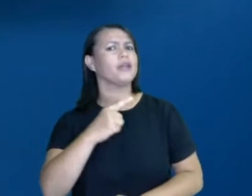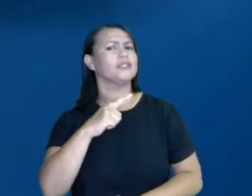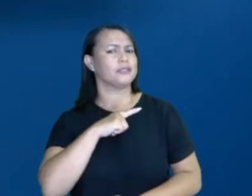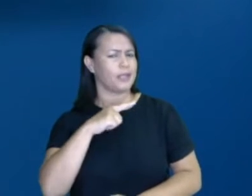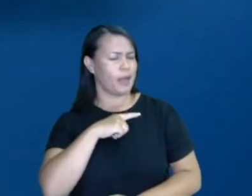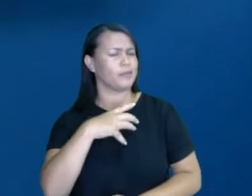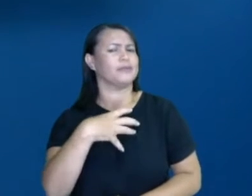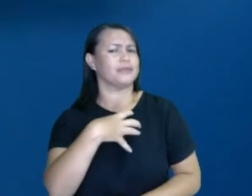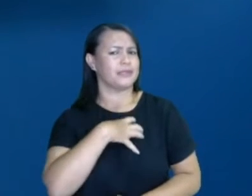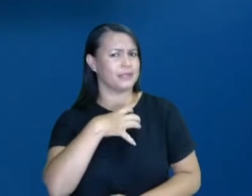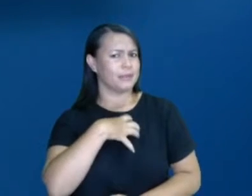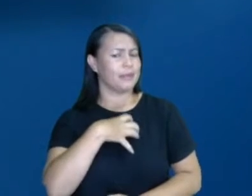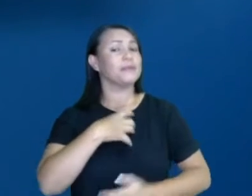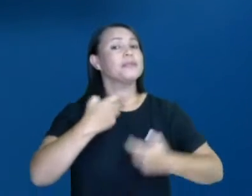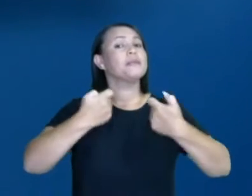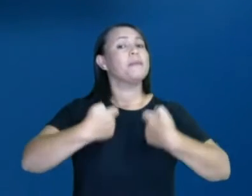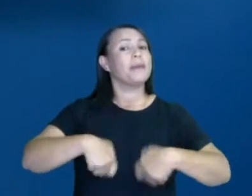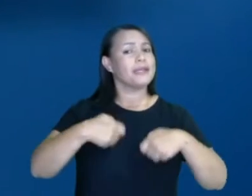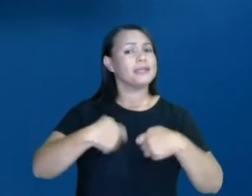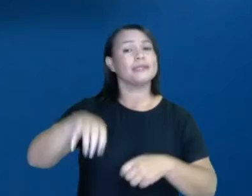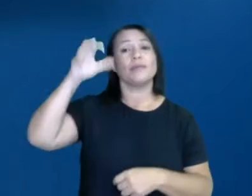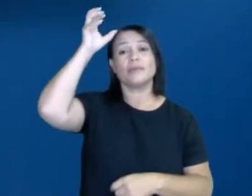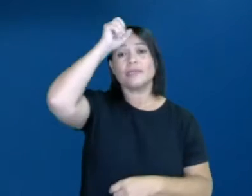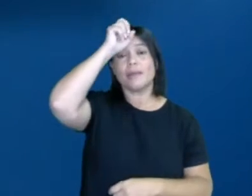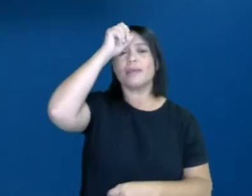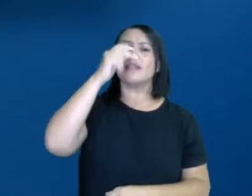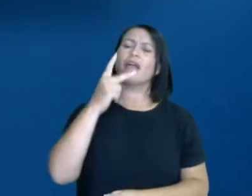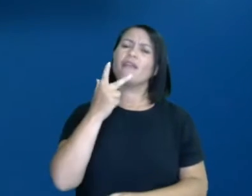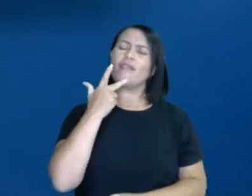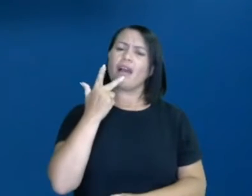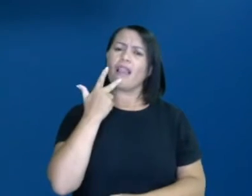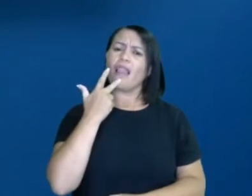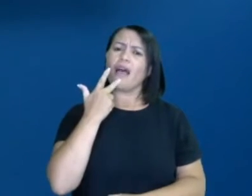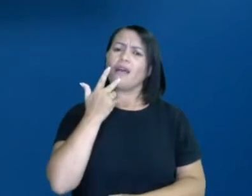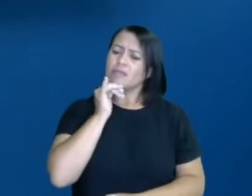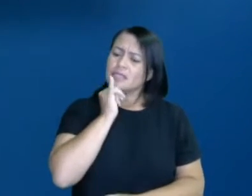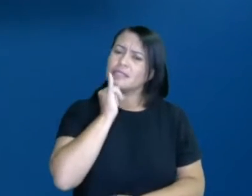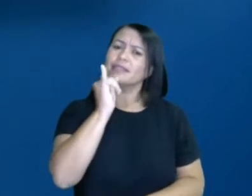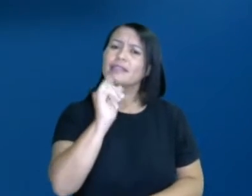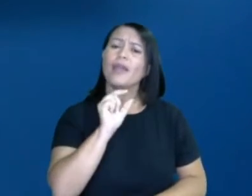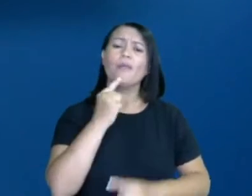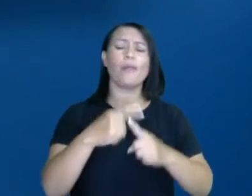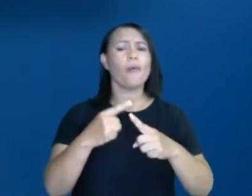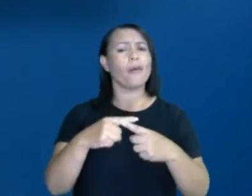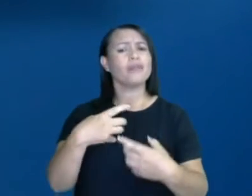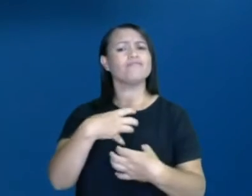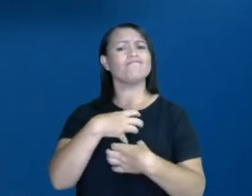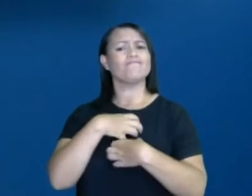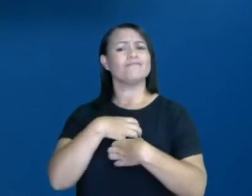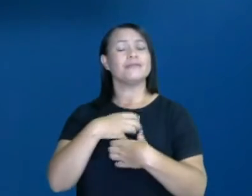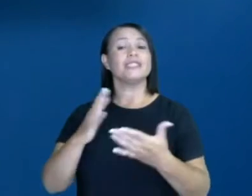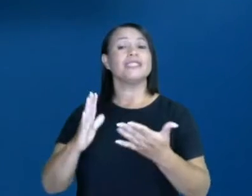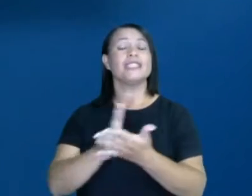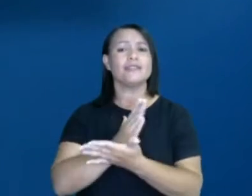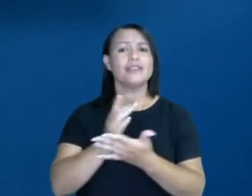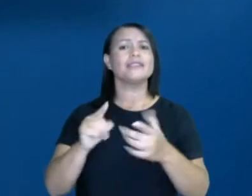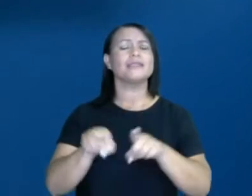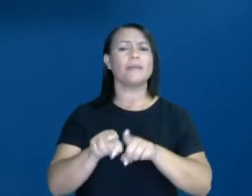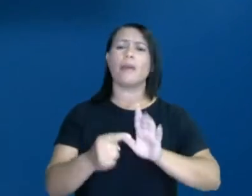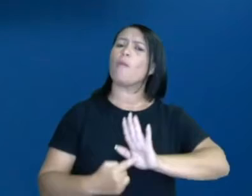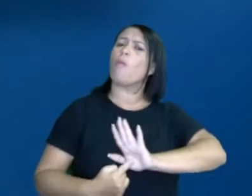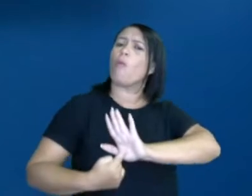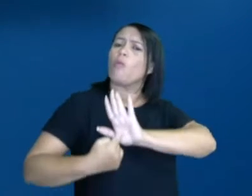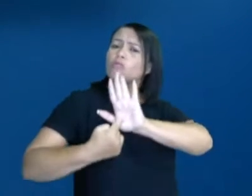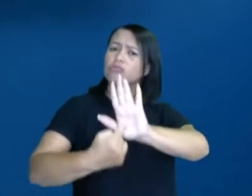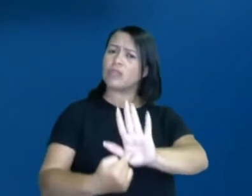temos sentimentos e precisamos aprender a falar sobre eles e também, por muitas vezes, expor para